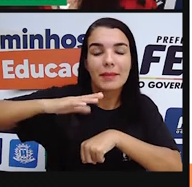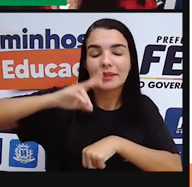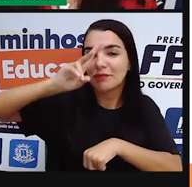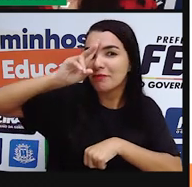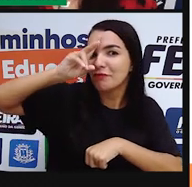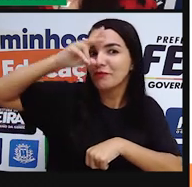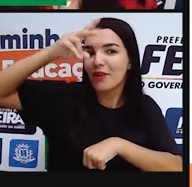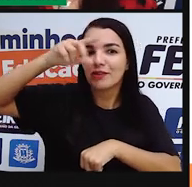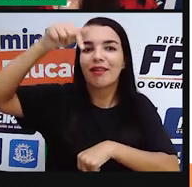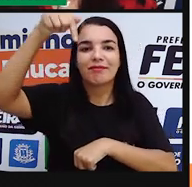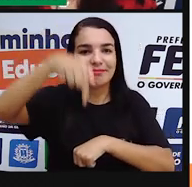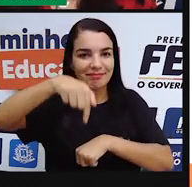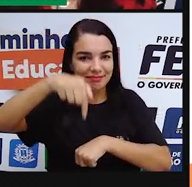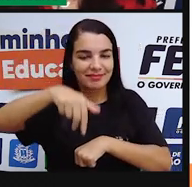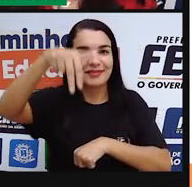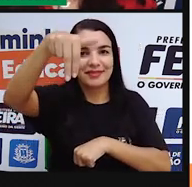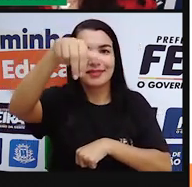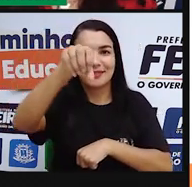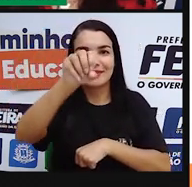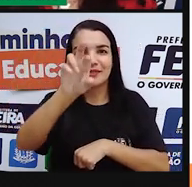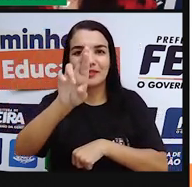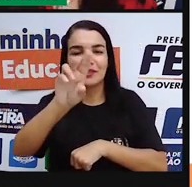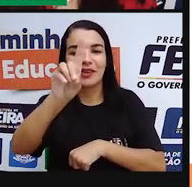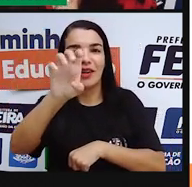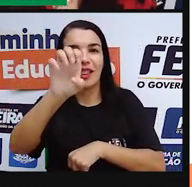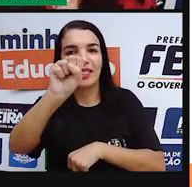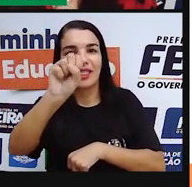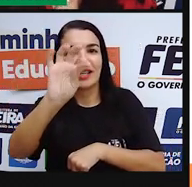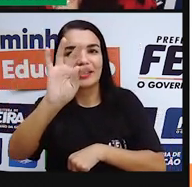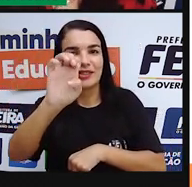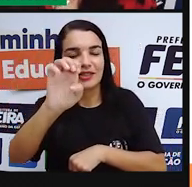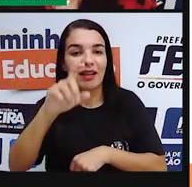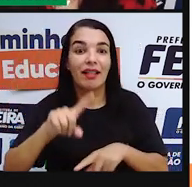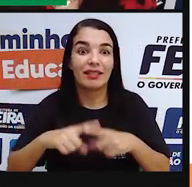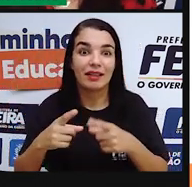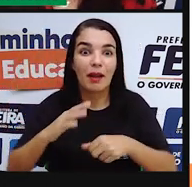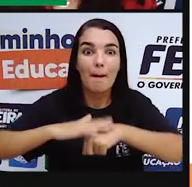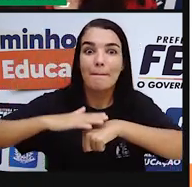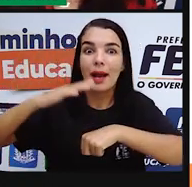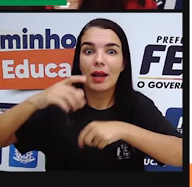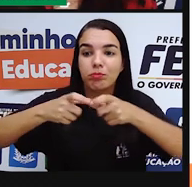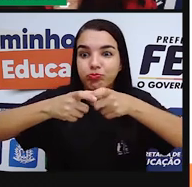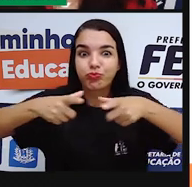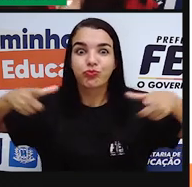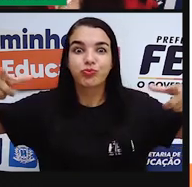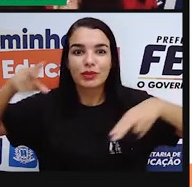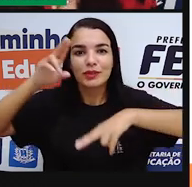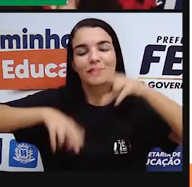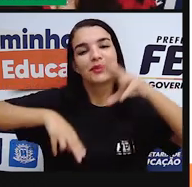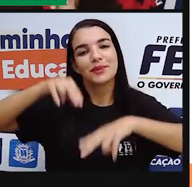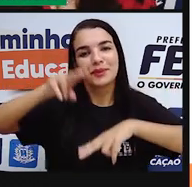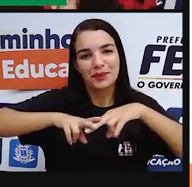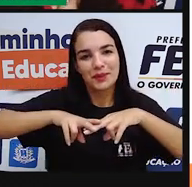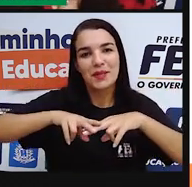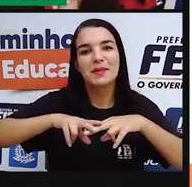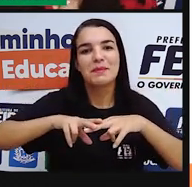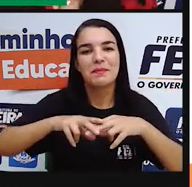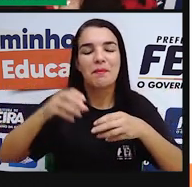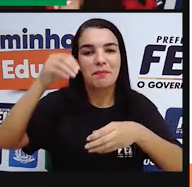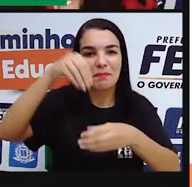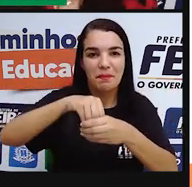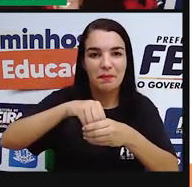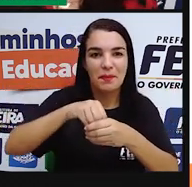mais forte, mais presente aí no Nordeste. Tanto que o maior São João do mundo, né, é aí